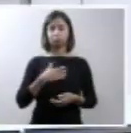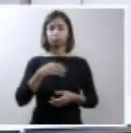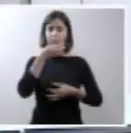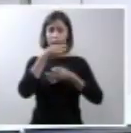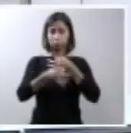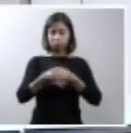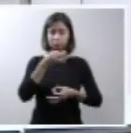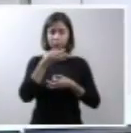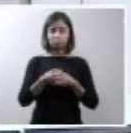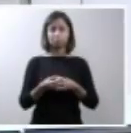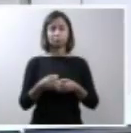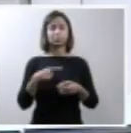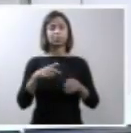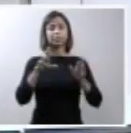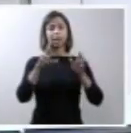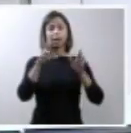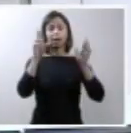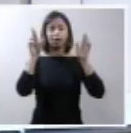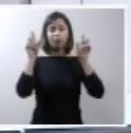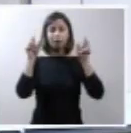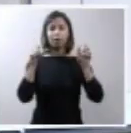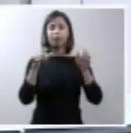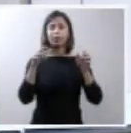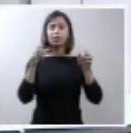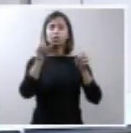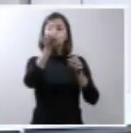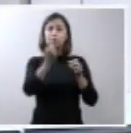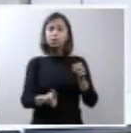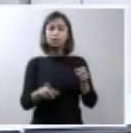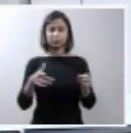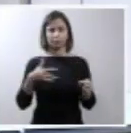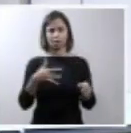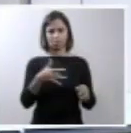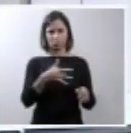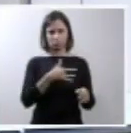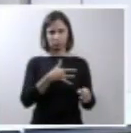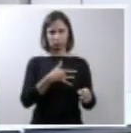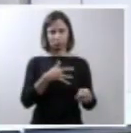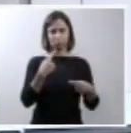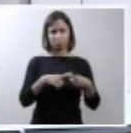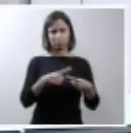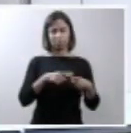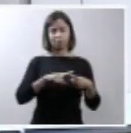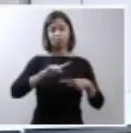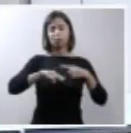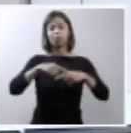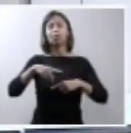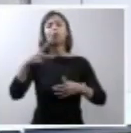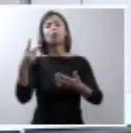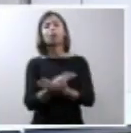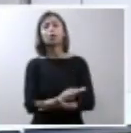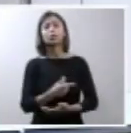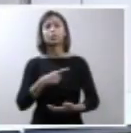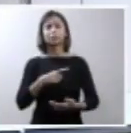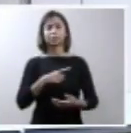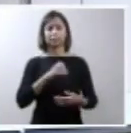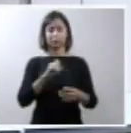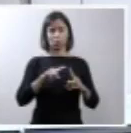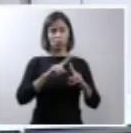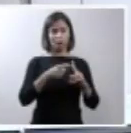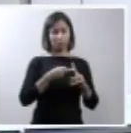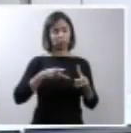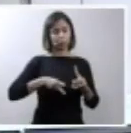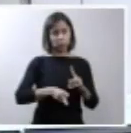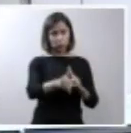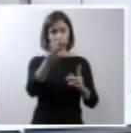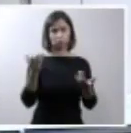gostaria de me referir à argumentação relativa ao direito à saúde as consequências de ser obrigada a levar a